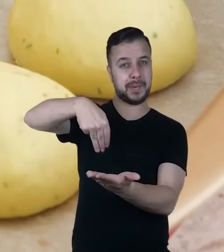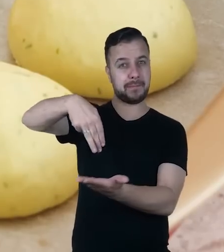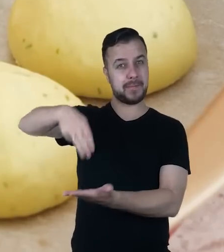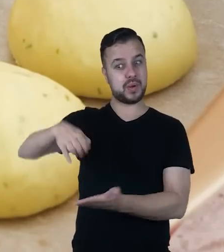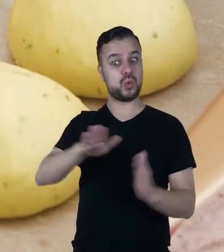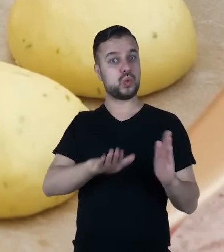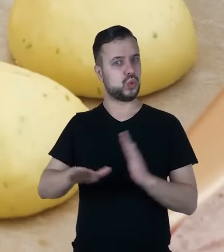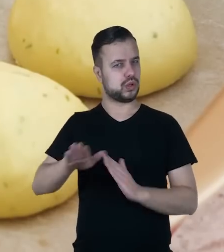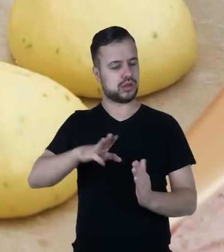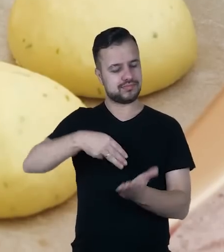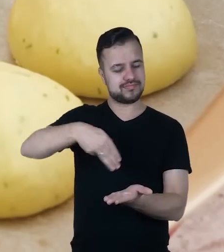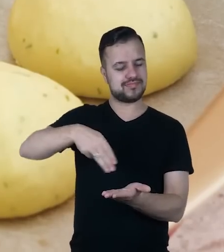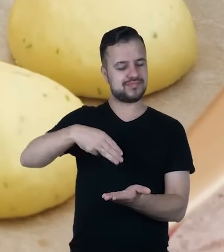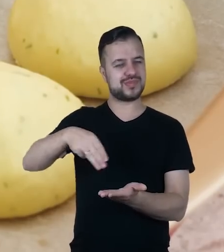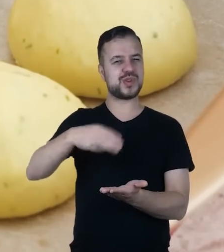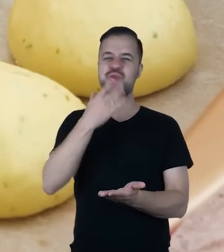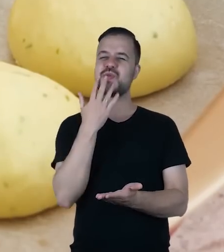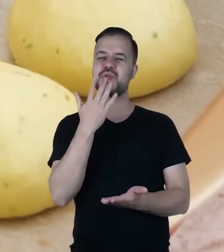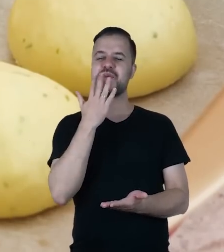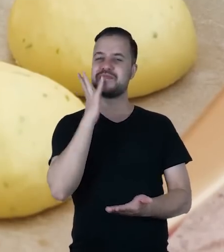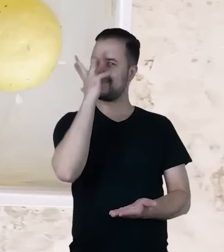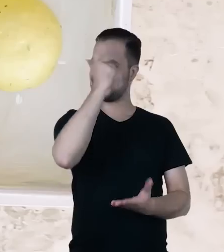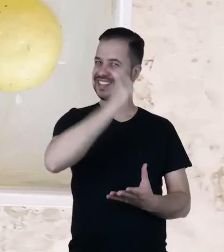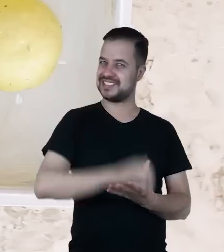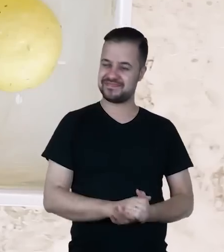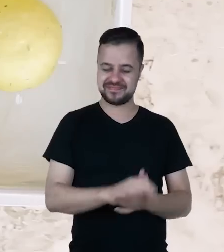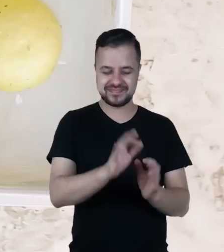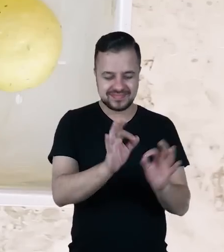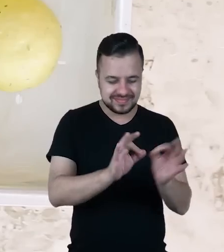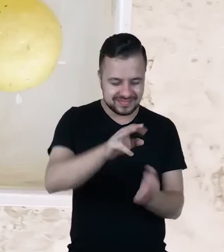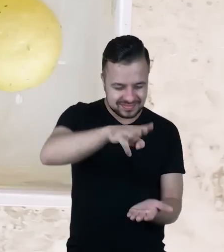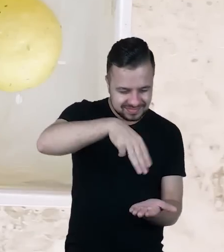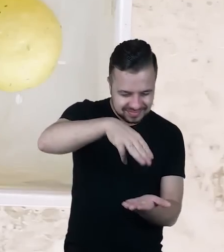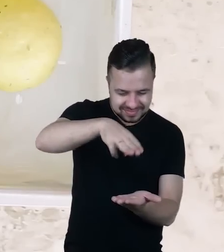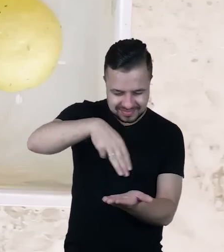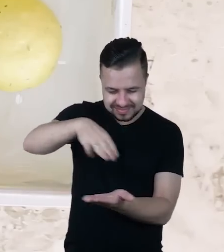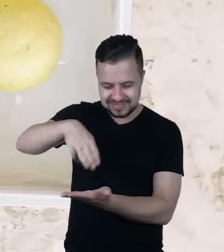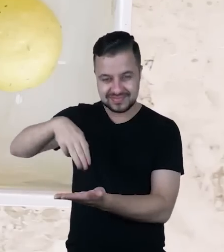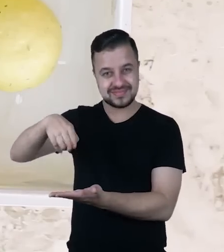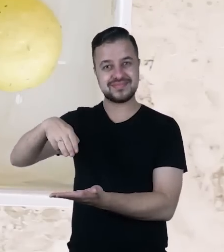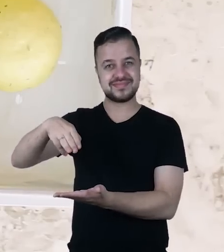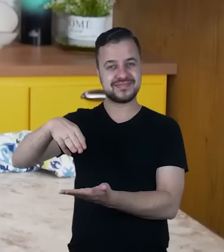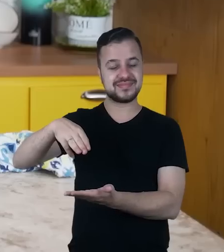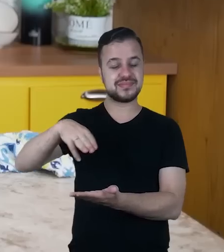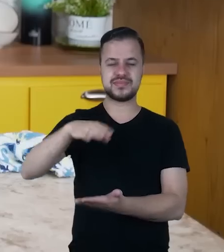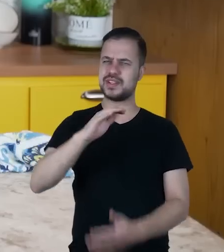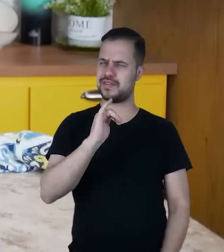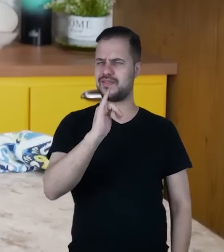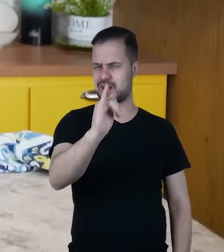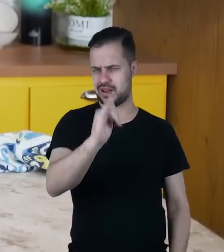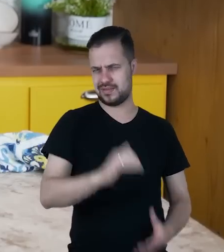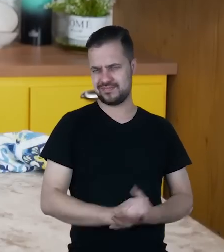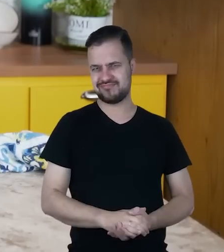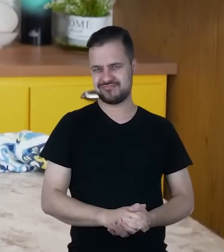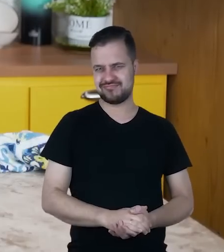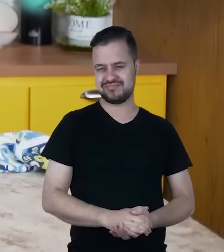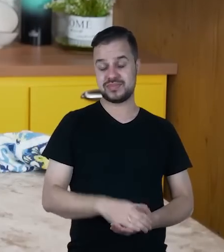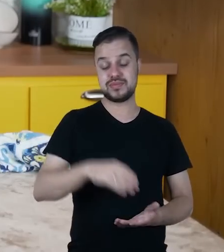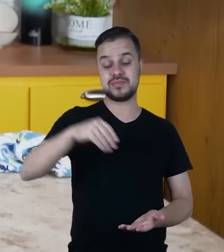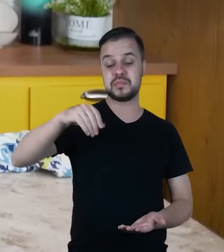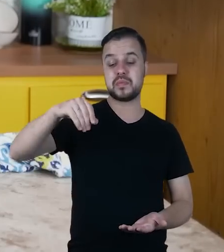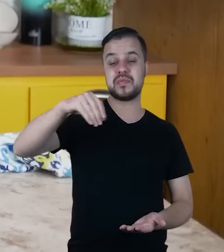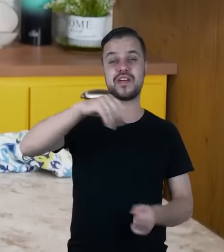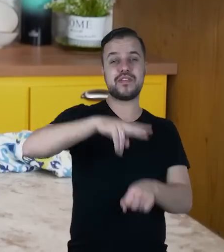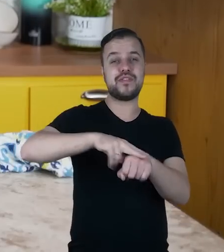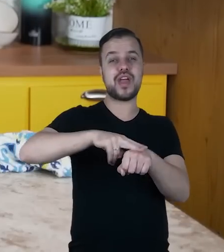parte de cima, ó, pra ficar bem douradinho. E assim que você terminar de pincelar a gema, deixa eu já falar pra vocês, ó.